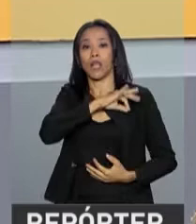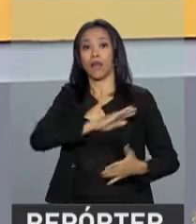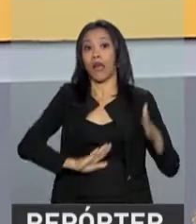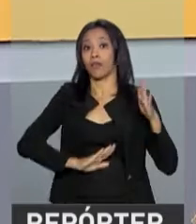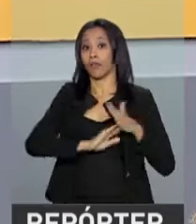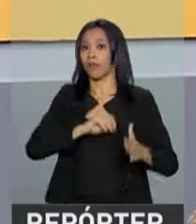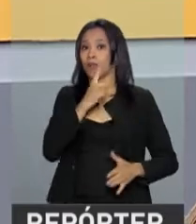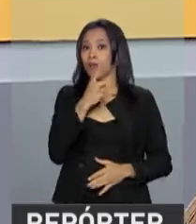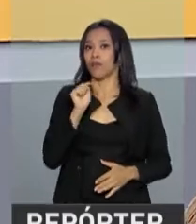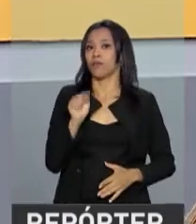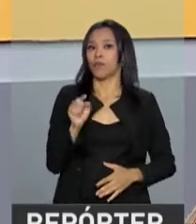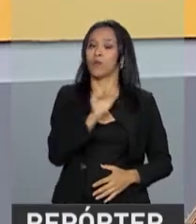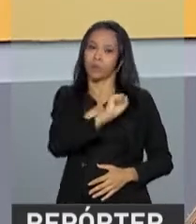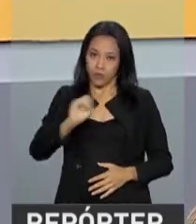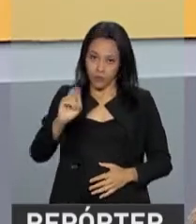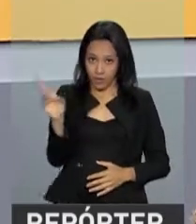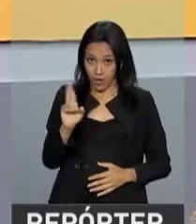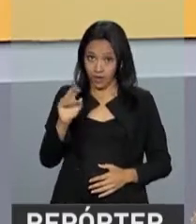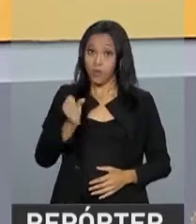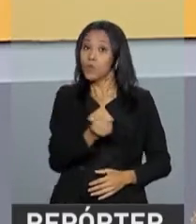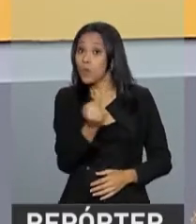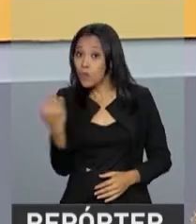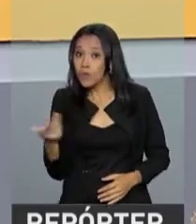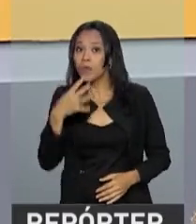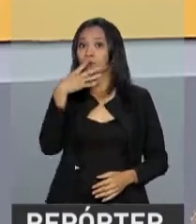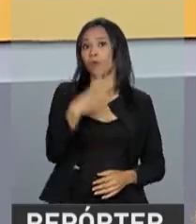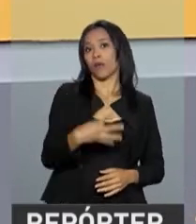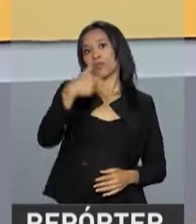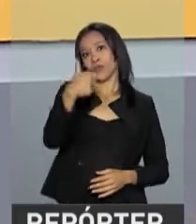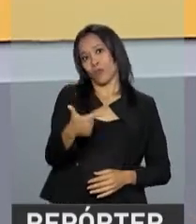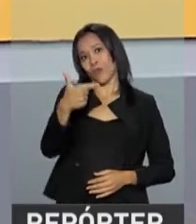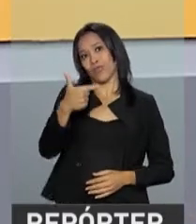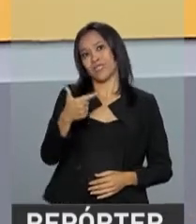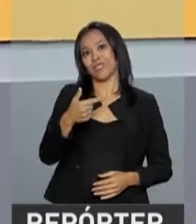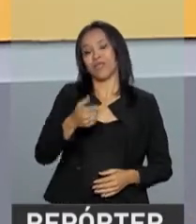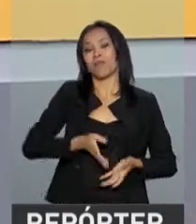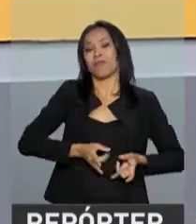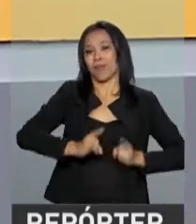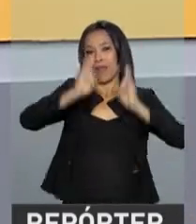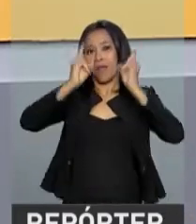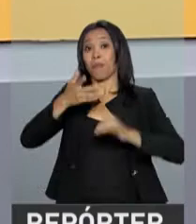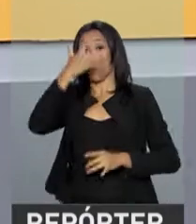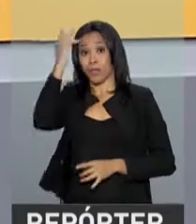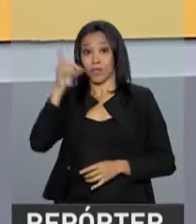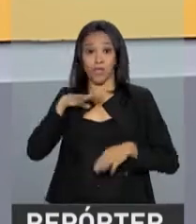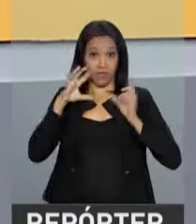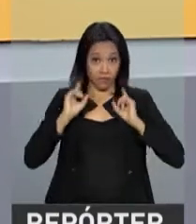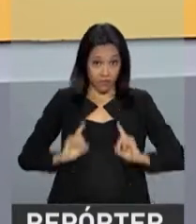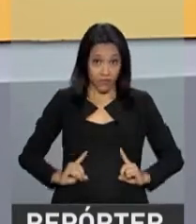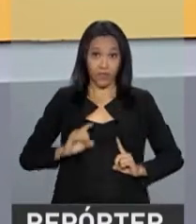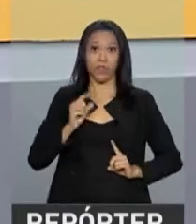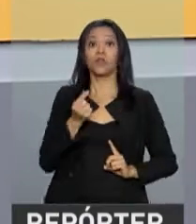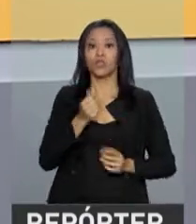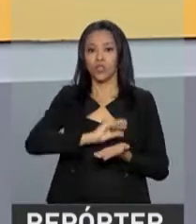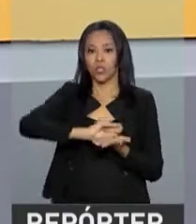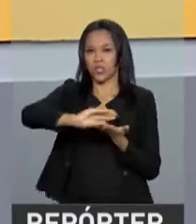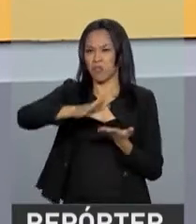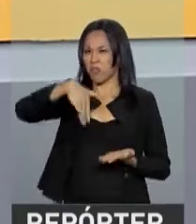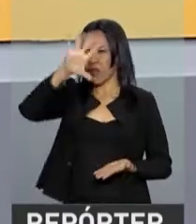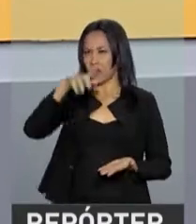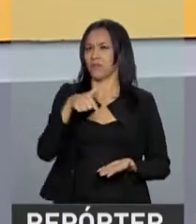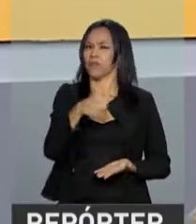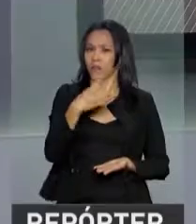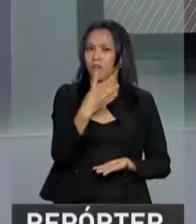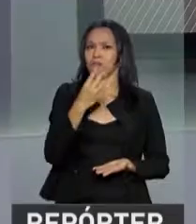R$ 1.800. São 42 apartamentos para pessoas com deficiência. O investimento passa dos R$ 74 milhões de